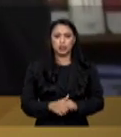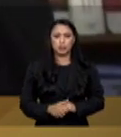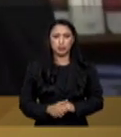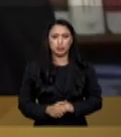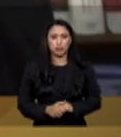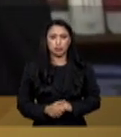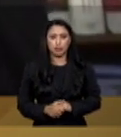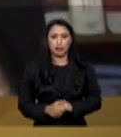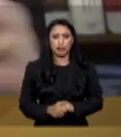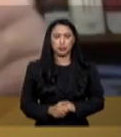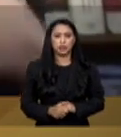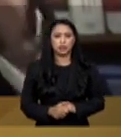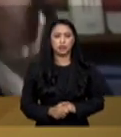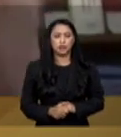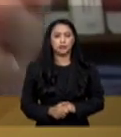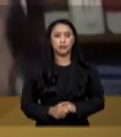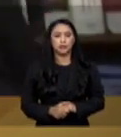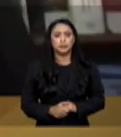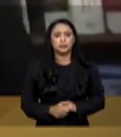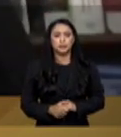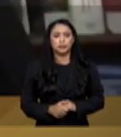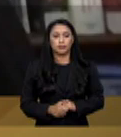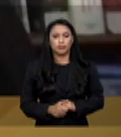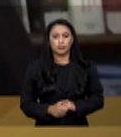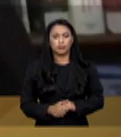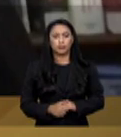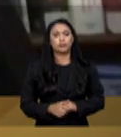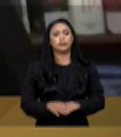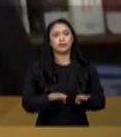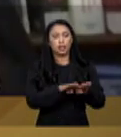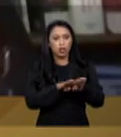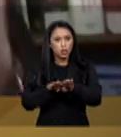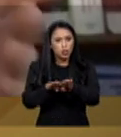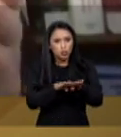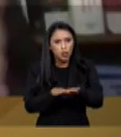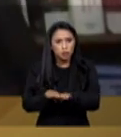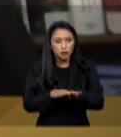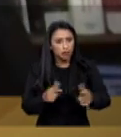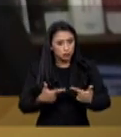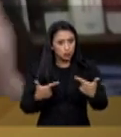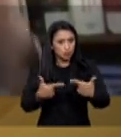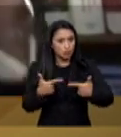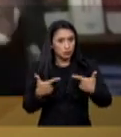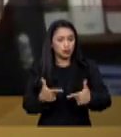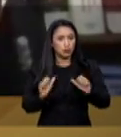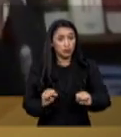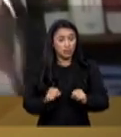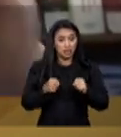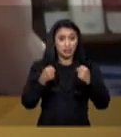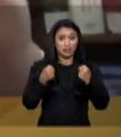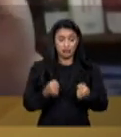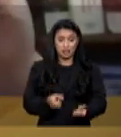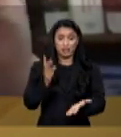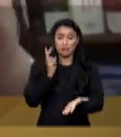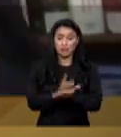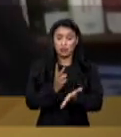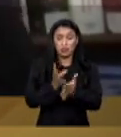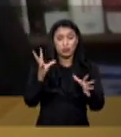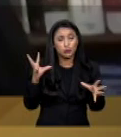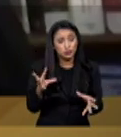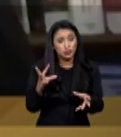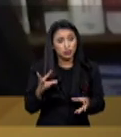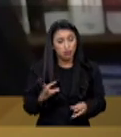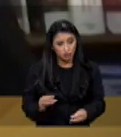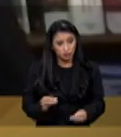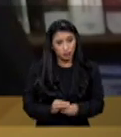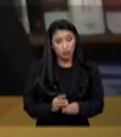de Waffengleichheit, eu penso que se deve dar essa oportunidade também para que a defesa, ainda que sucintamente, da